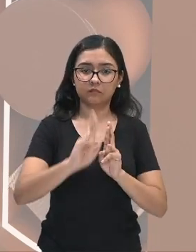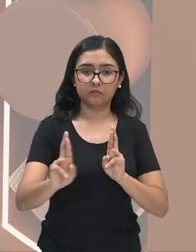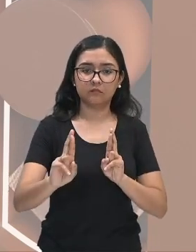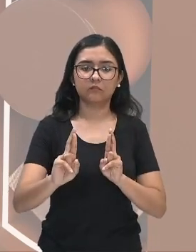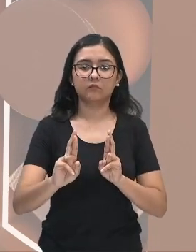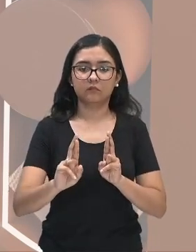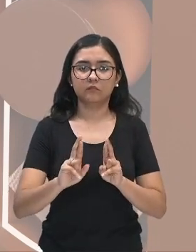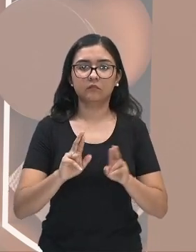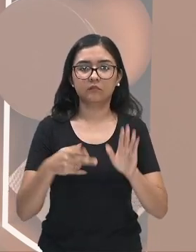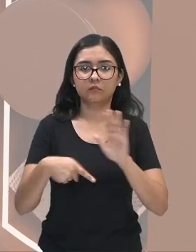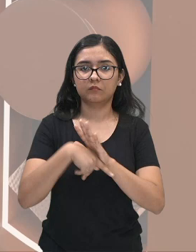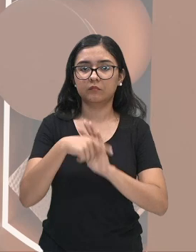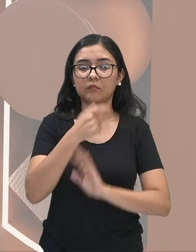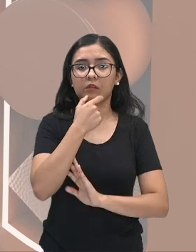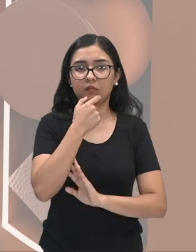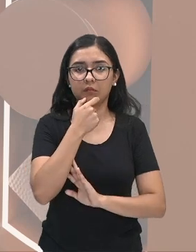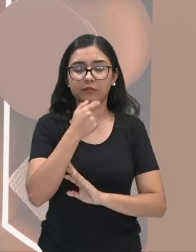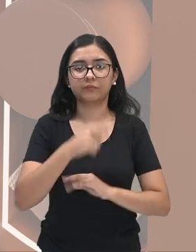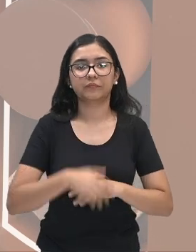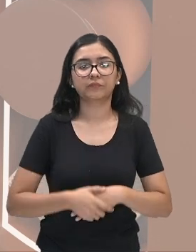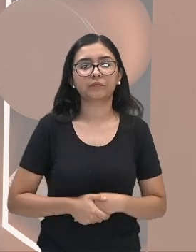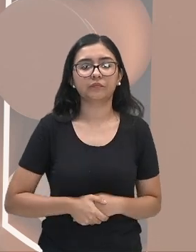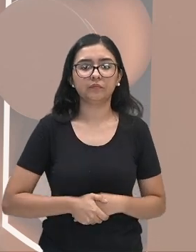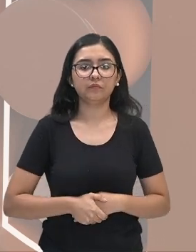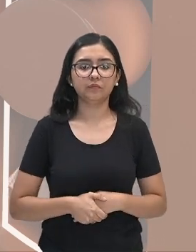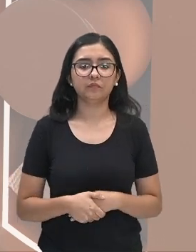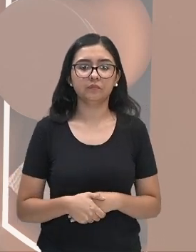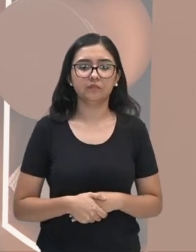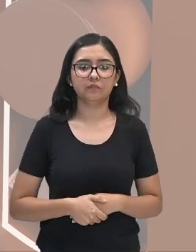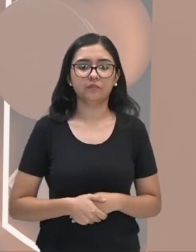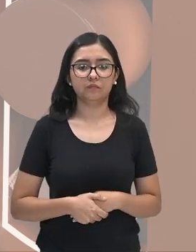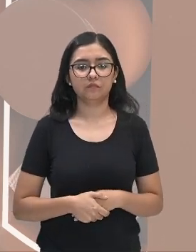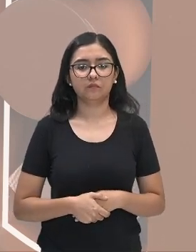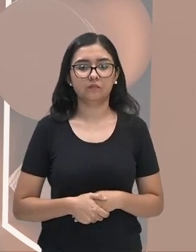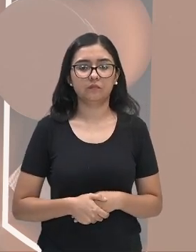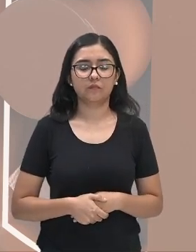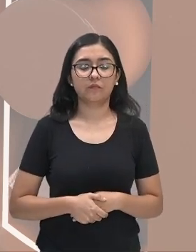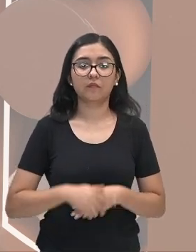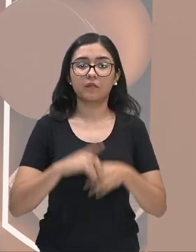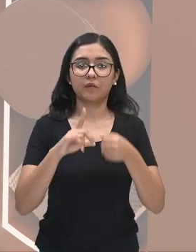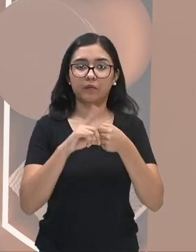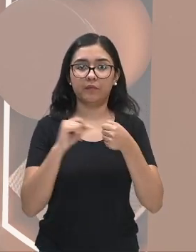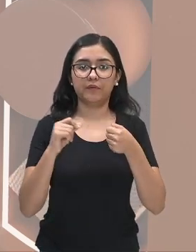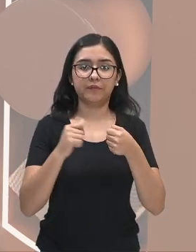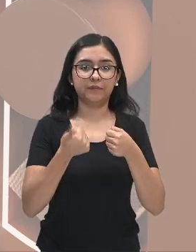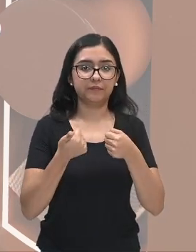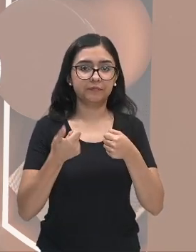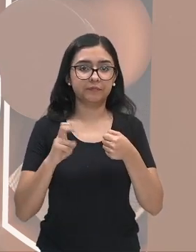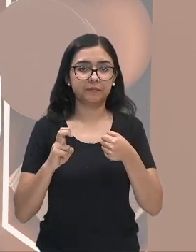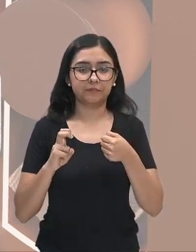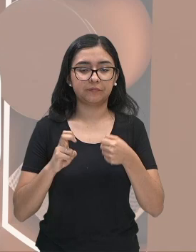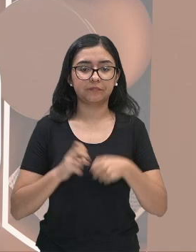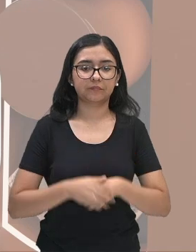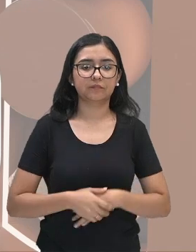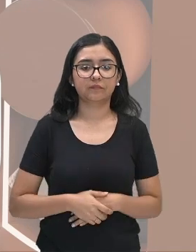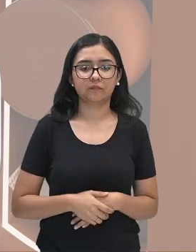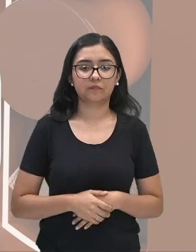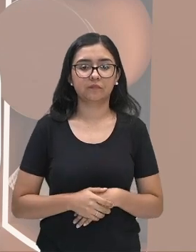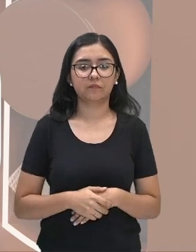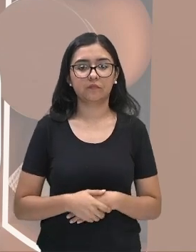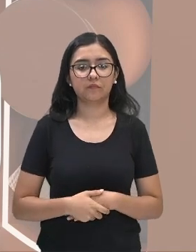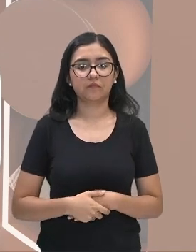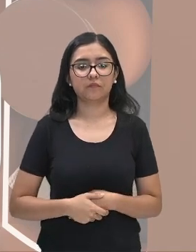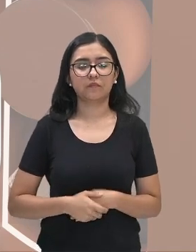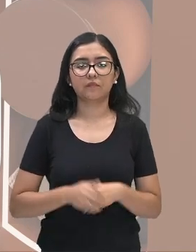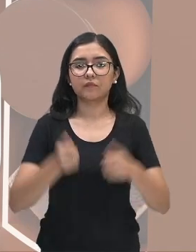aos ingleses. Muito bem. E o artigo 15. O artigo